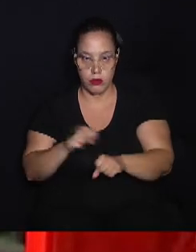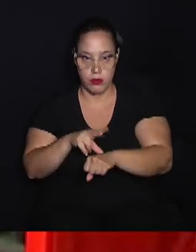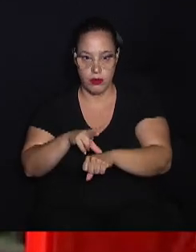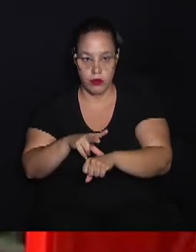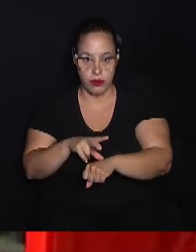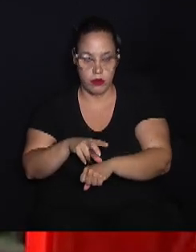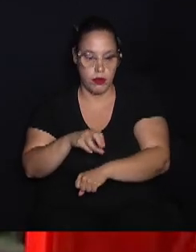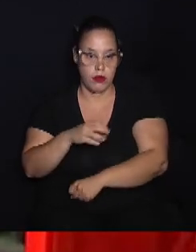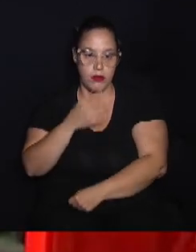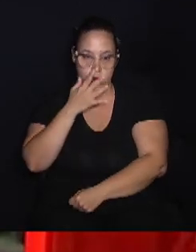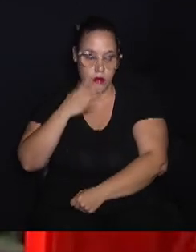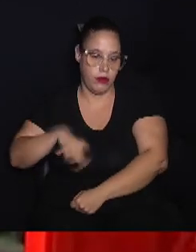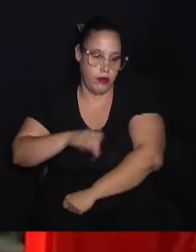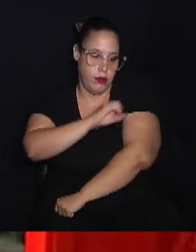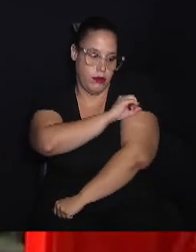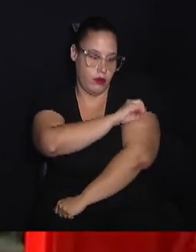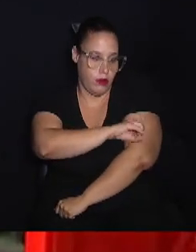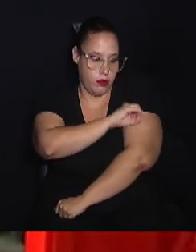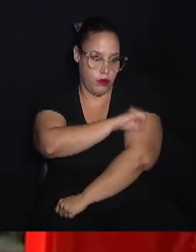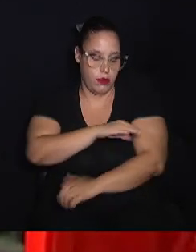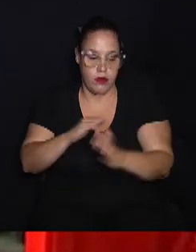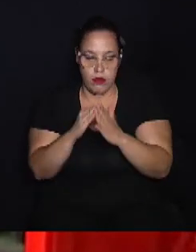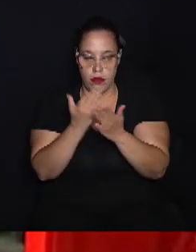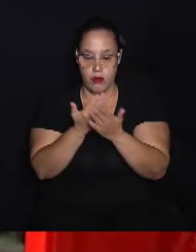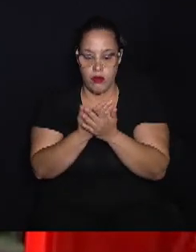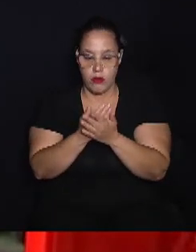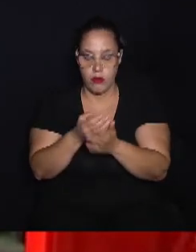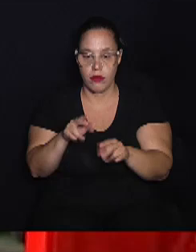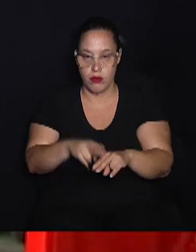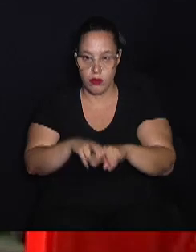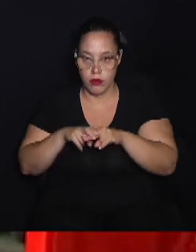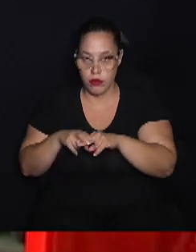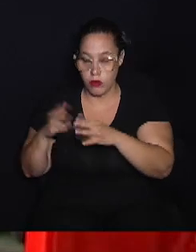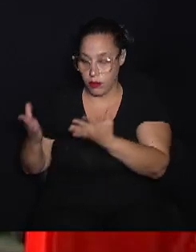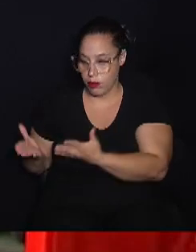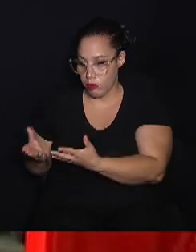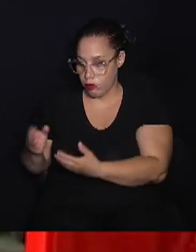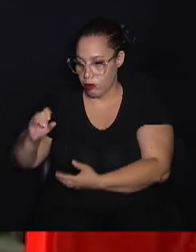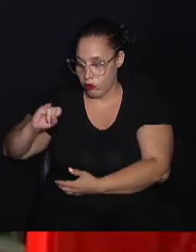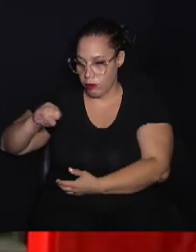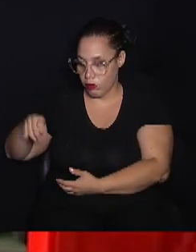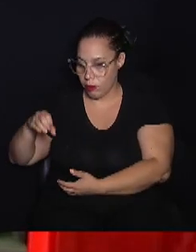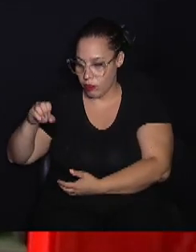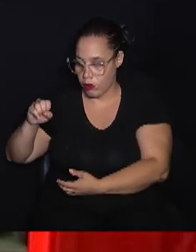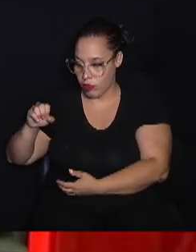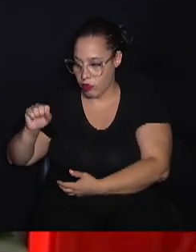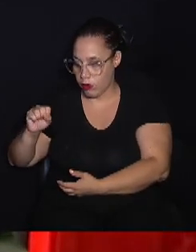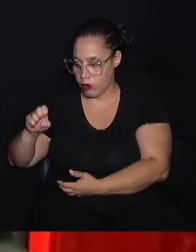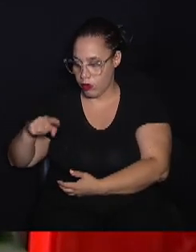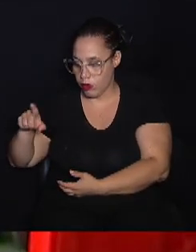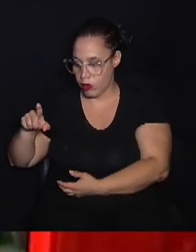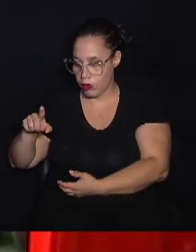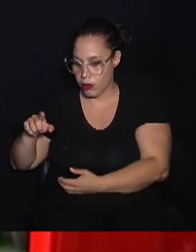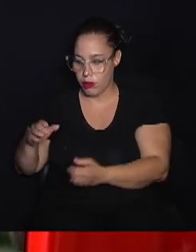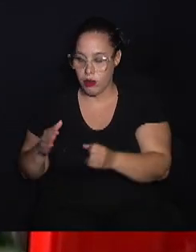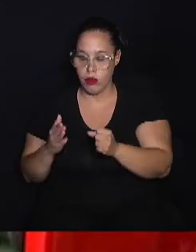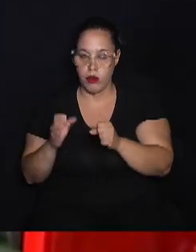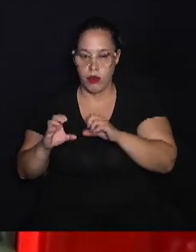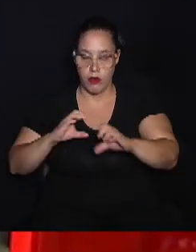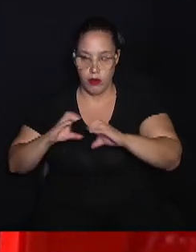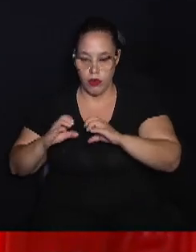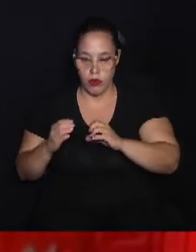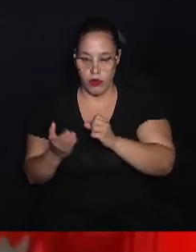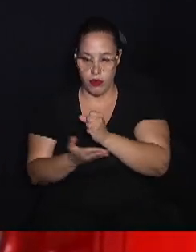creche na rede Municipal de Campinas por isso ao meu lado está o José Flávio Gatti coordenador da Educação Básica que vai nos